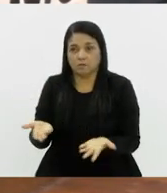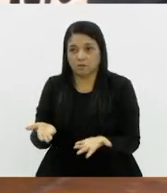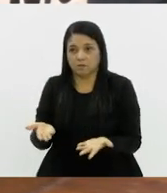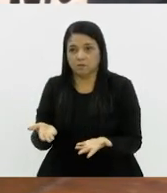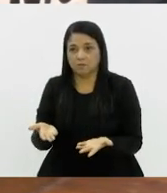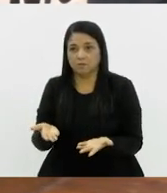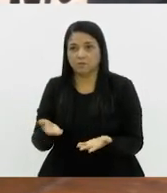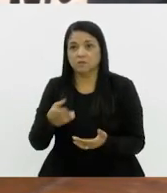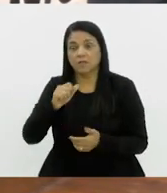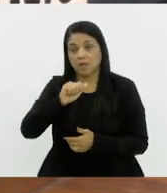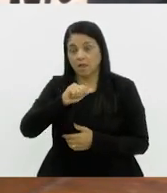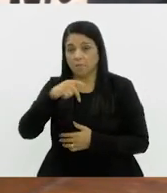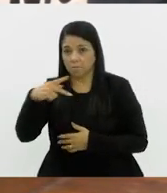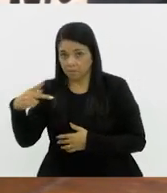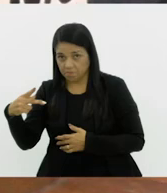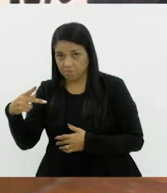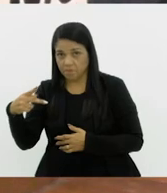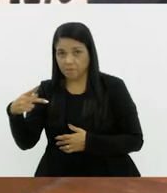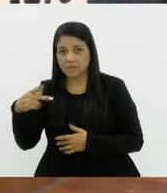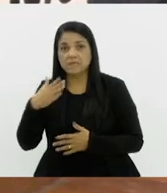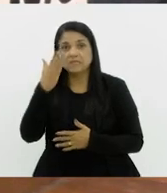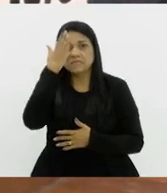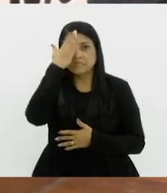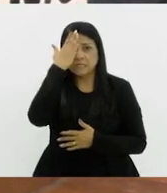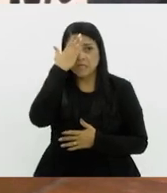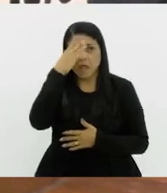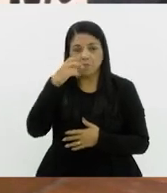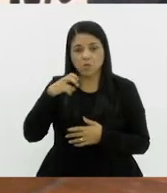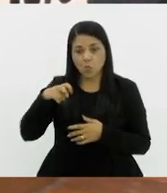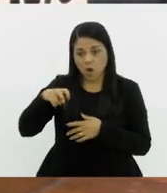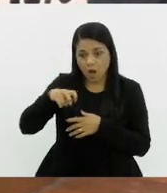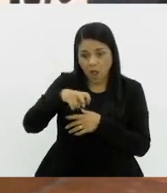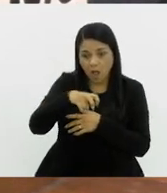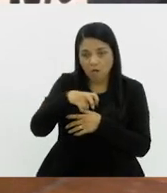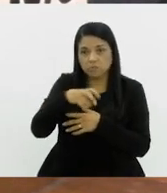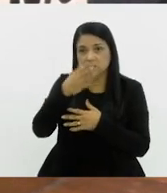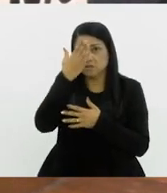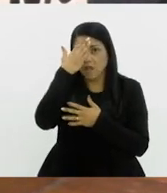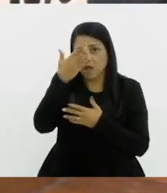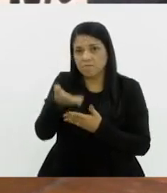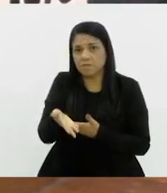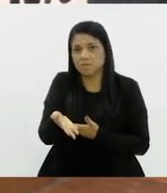tem aplicativos que sabem onde estão todos os carros.